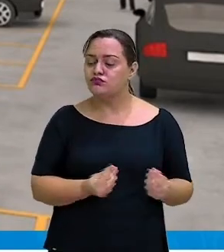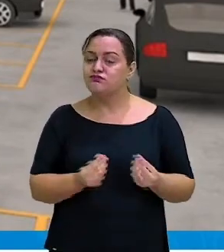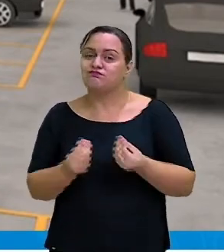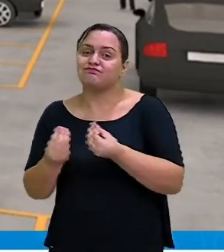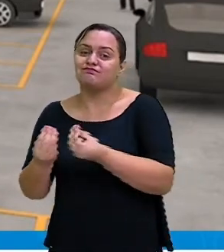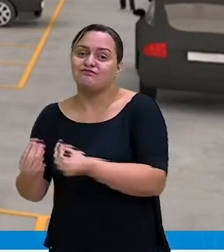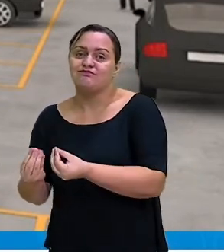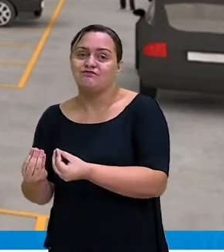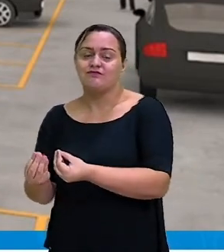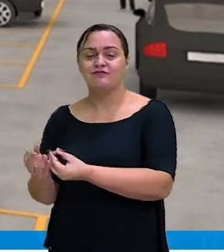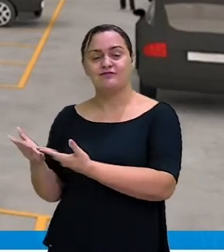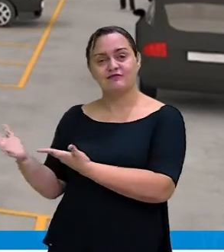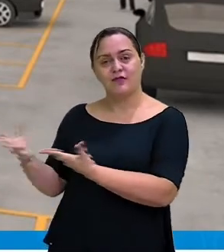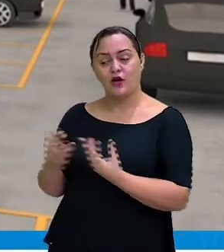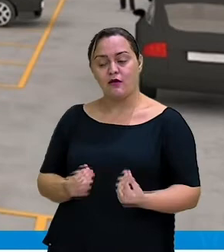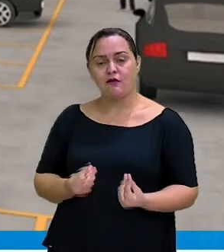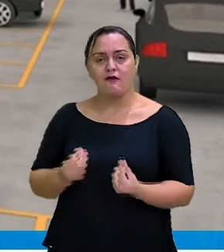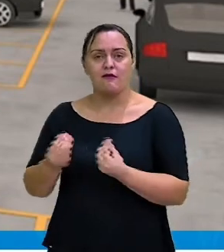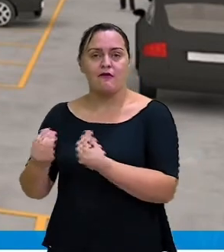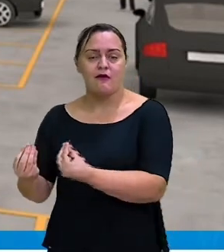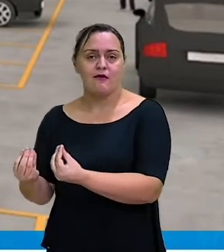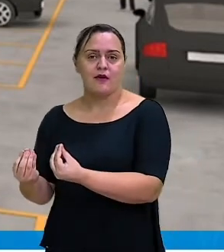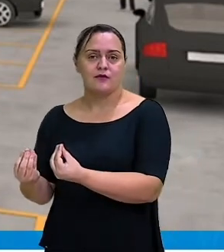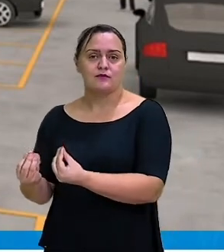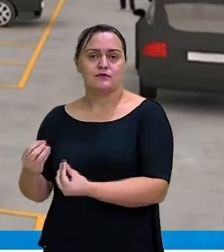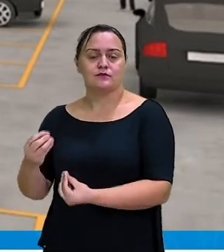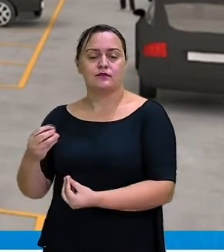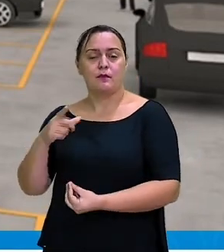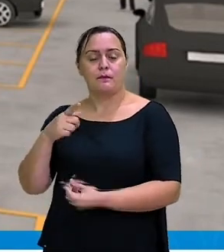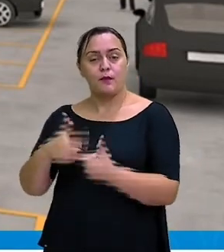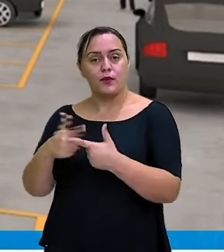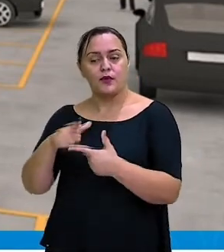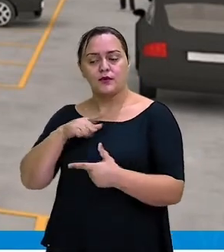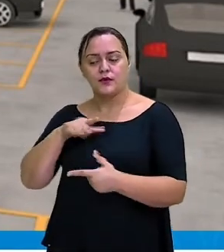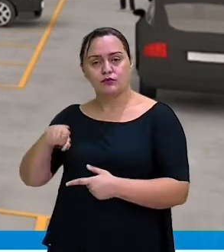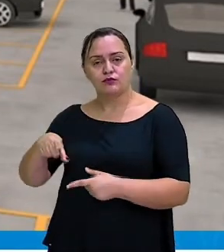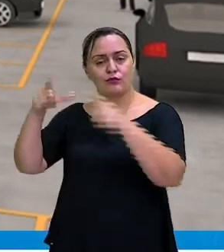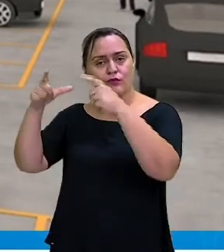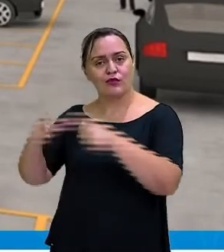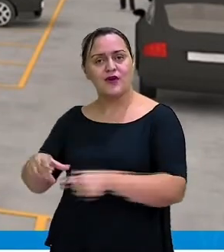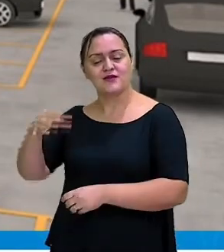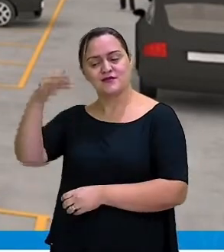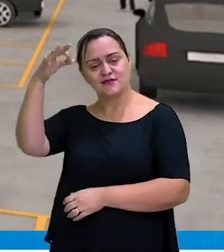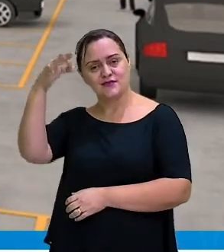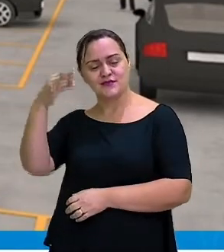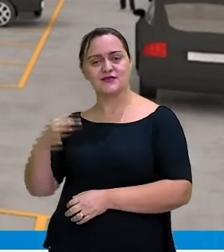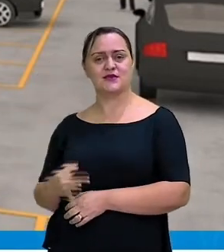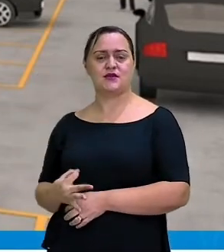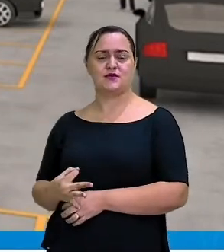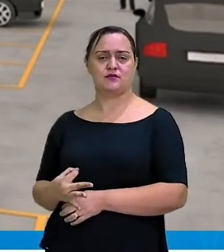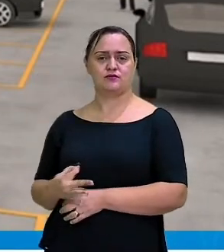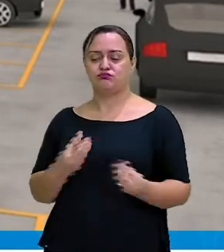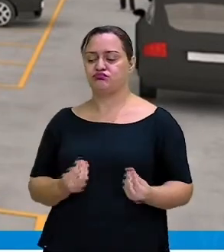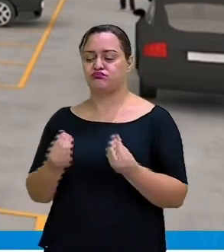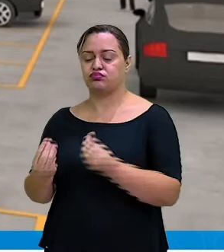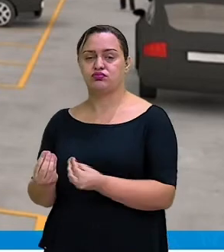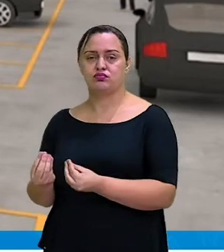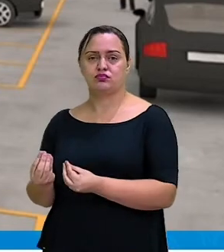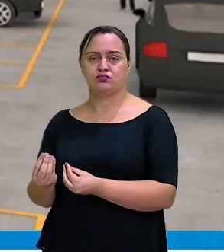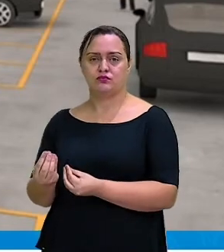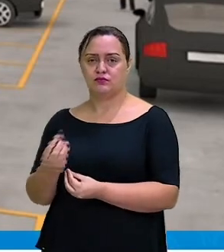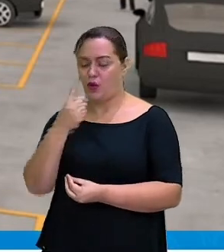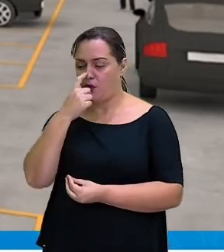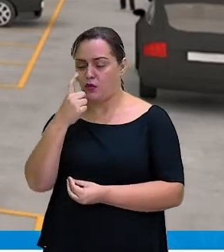tipo de material, quando descartado de forma incorreta, provoca sérios danos ao meio ambiente e à saúde